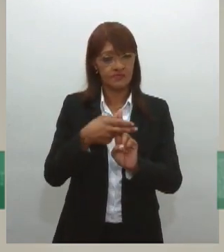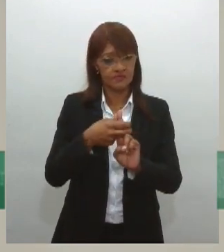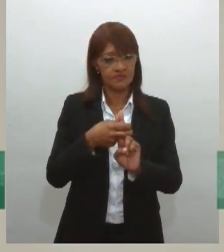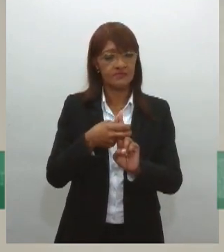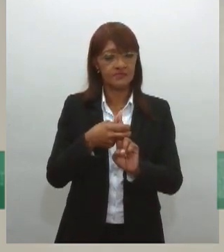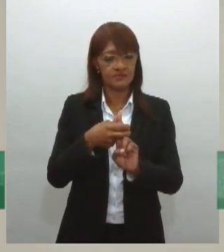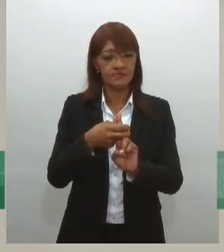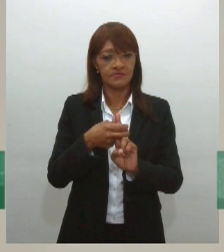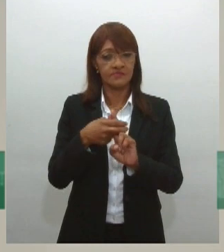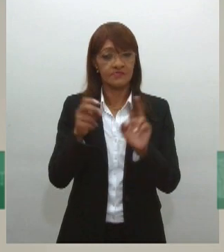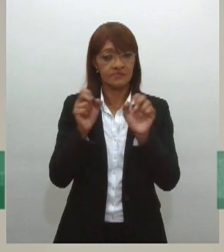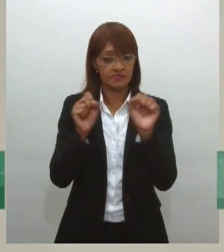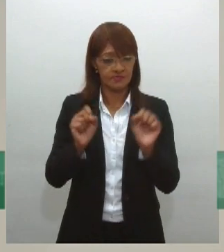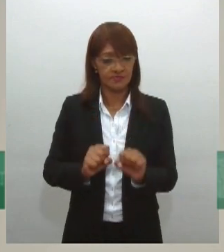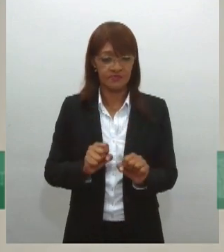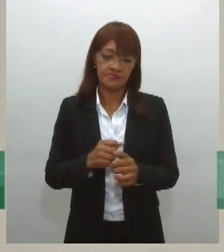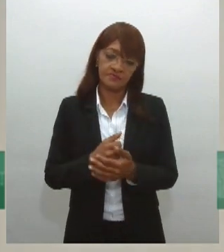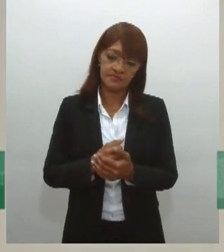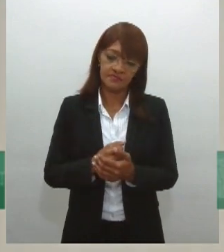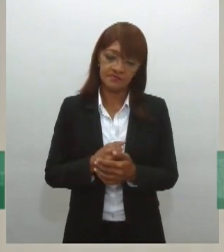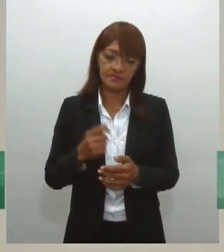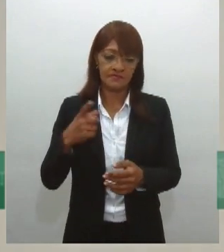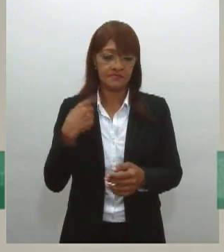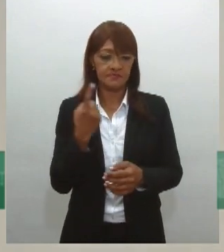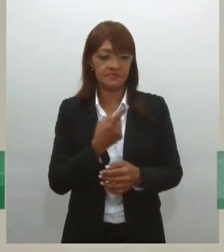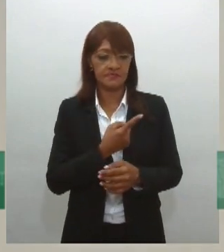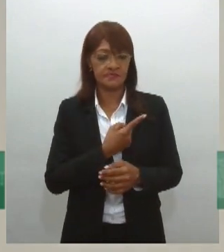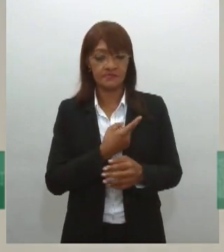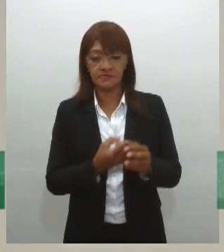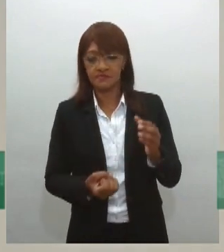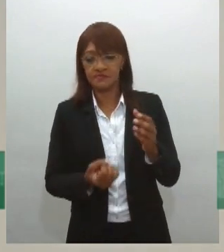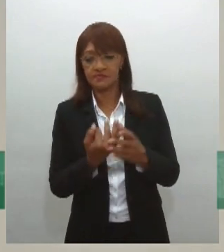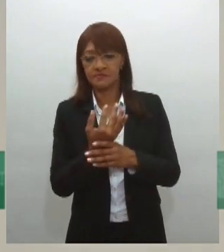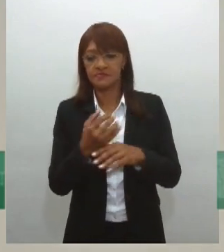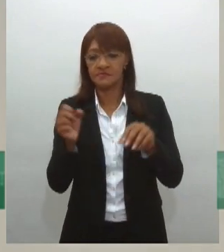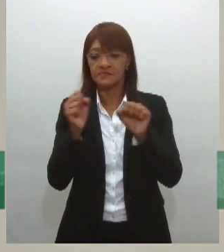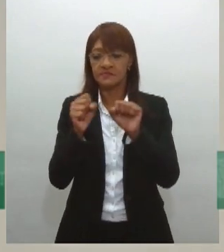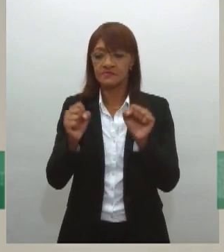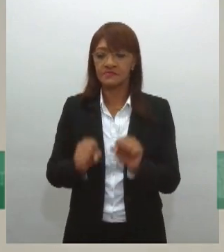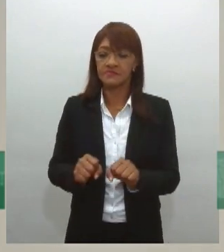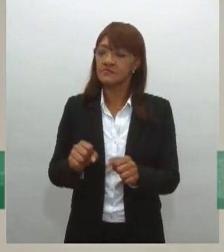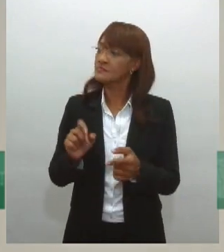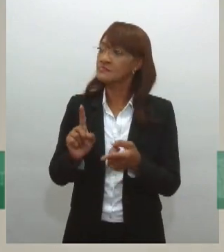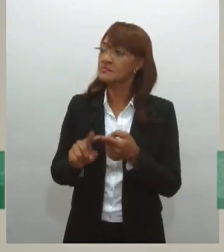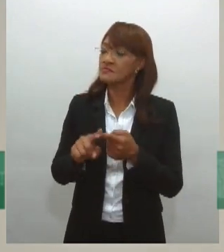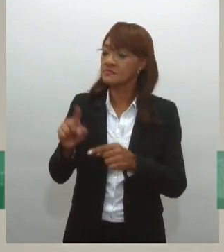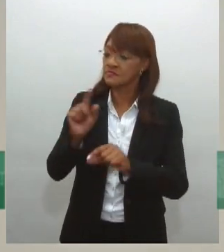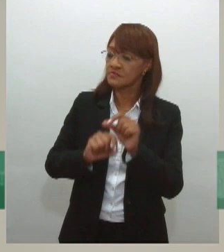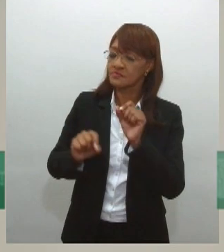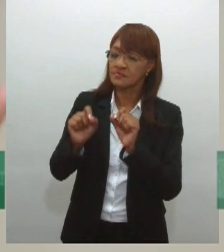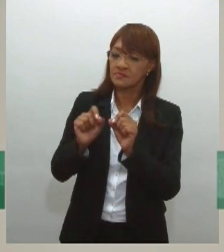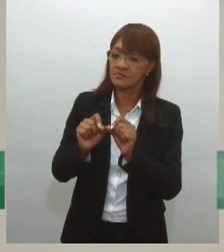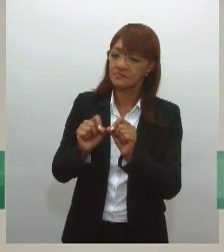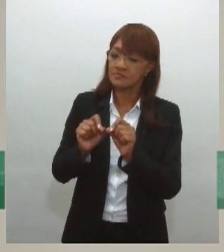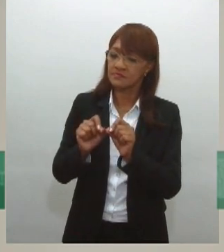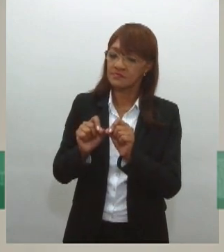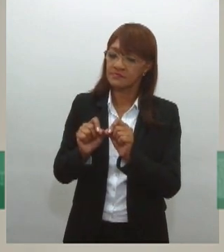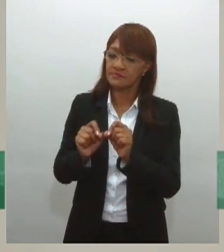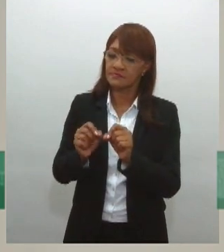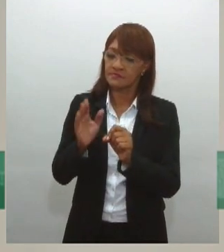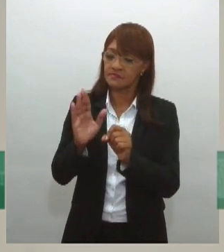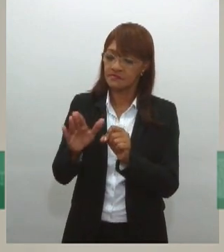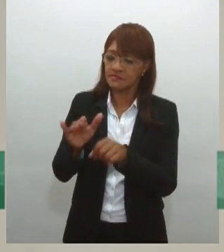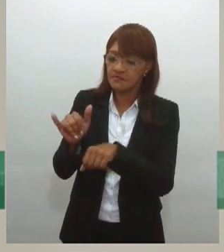Saúde, nós criamos um sistema que é totalmente articulado entre